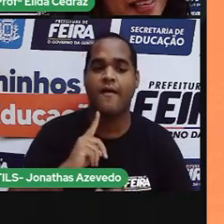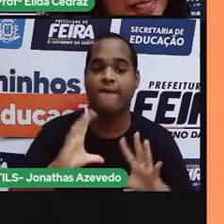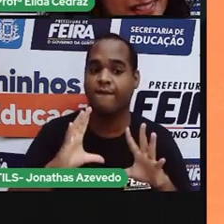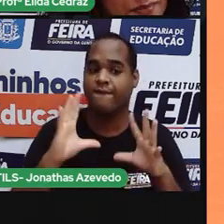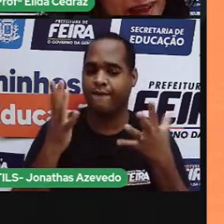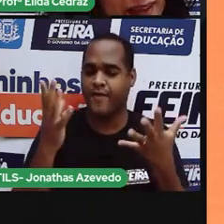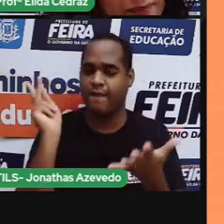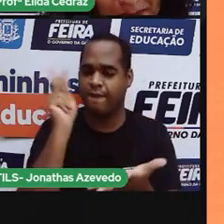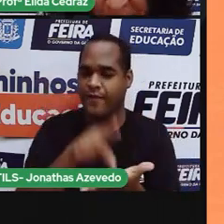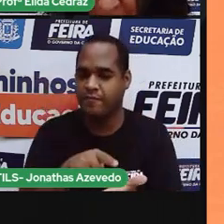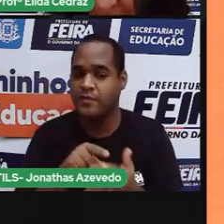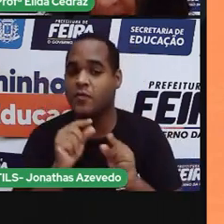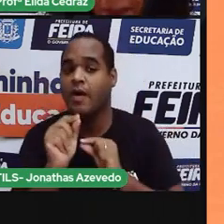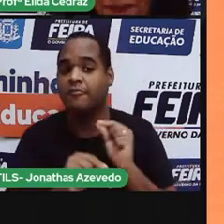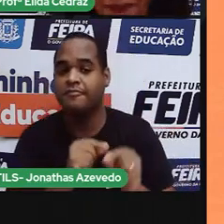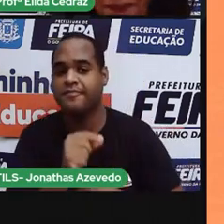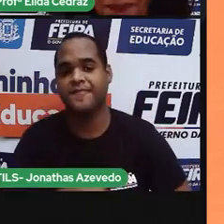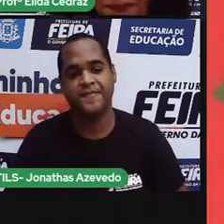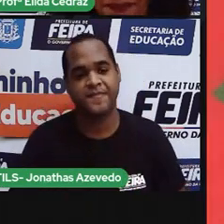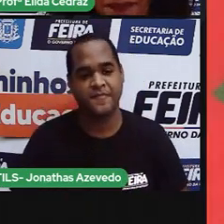festa participar?